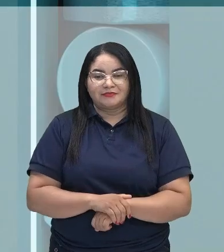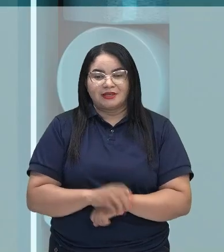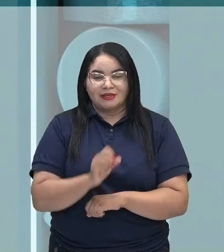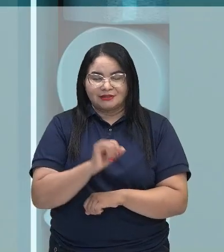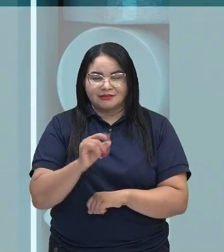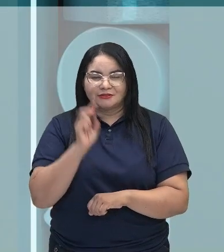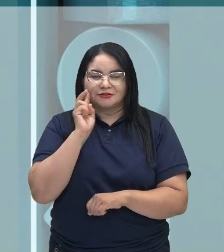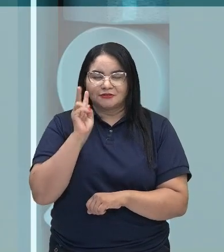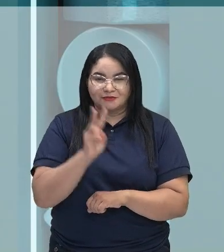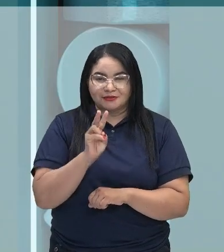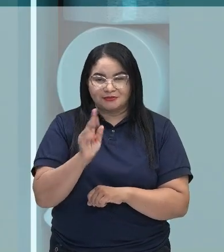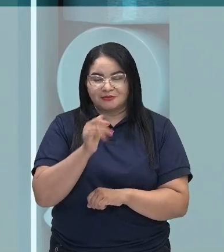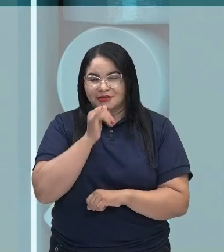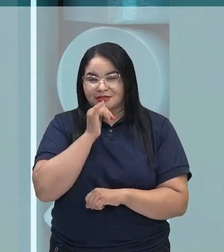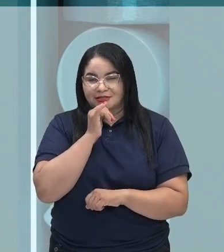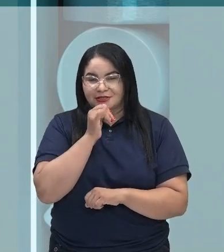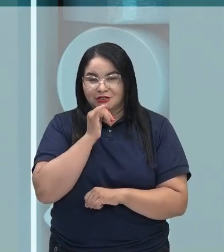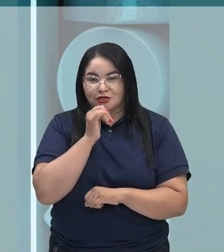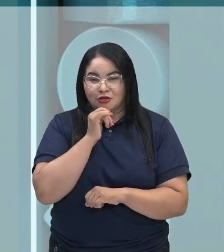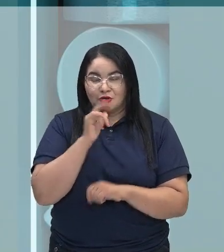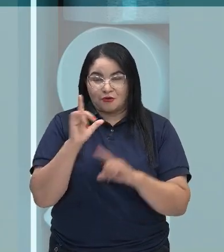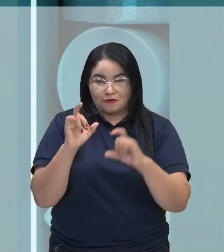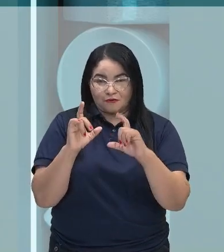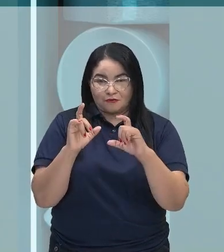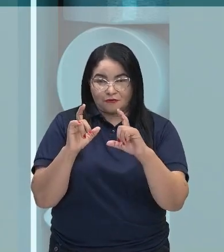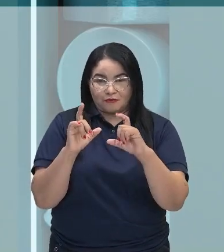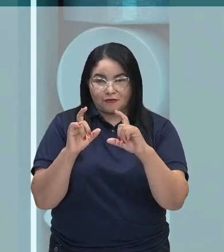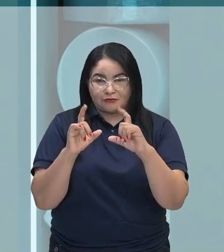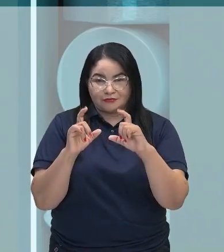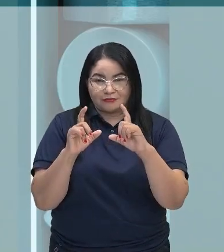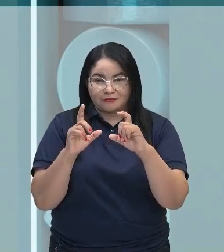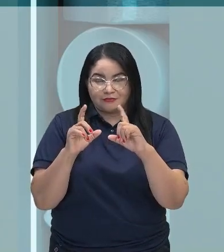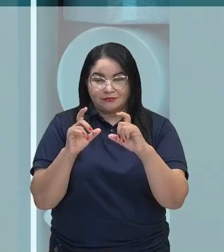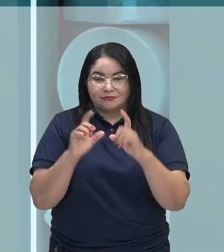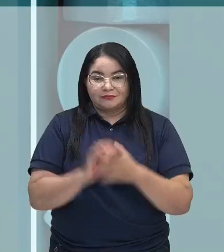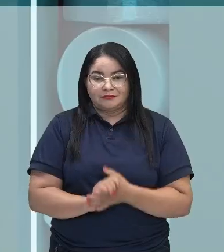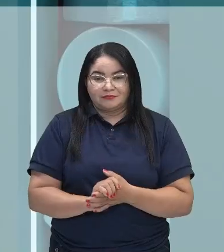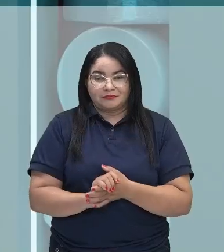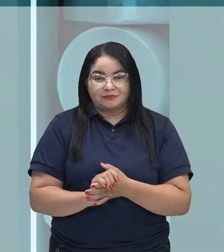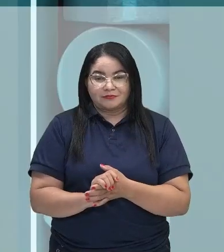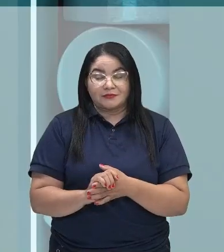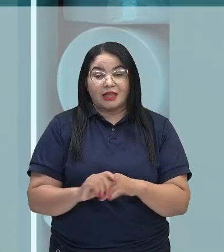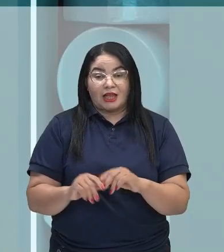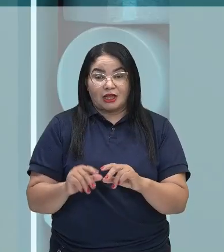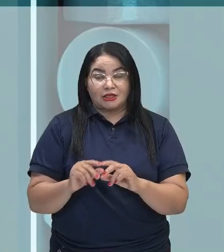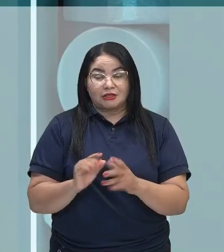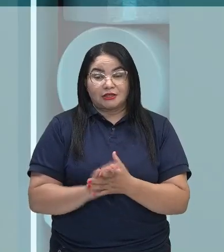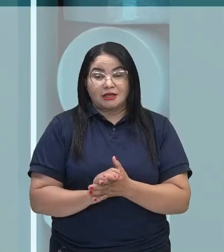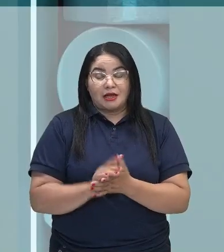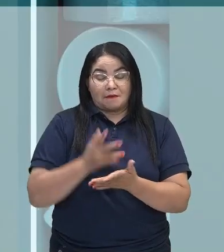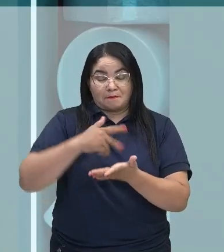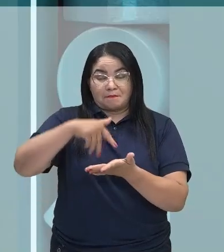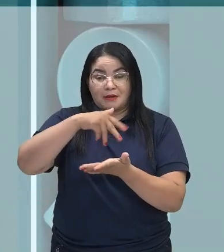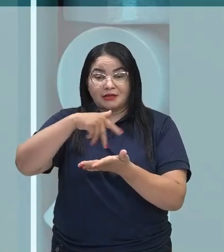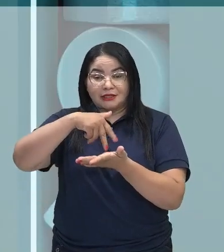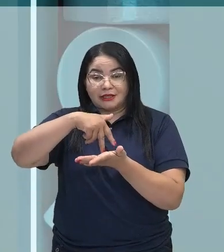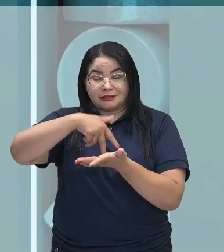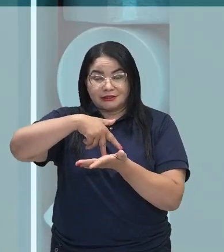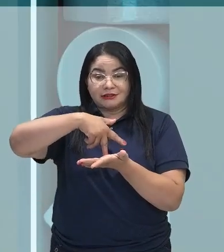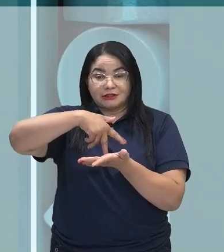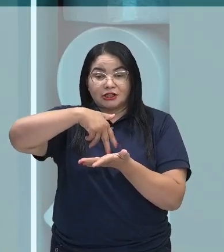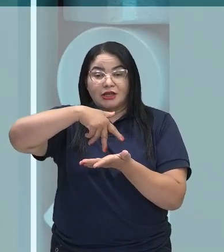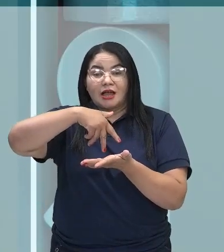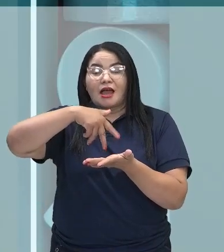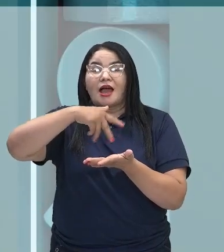uma fotografia, por exemplo, do Cisne Negro, aquela bailarina, certo? Com a roupa